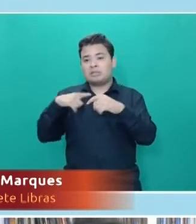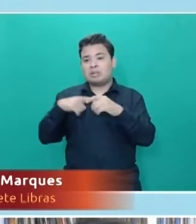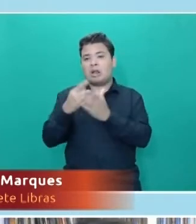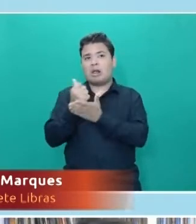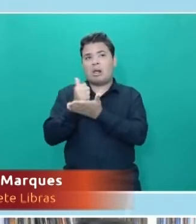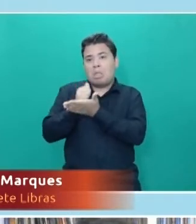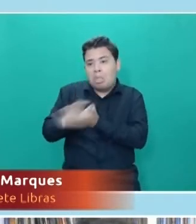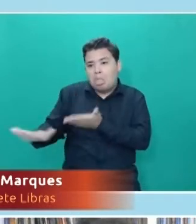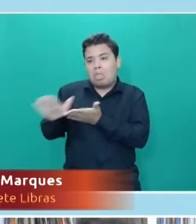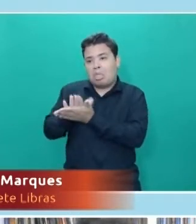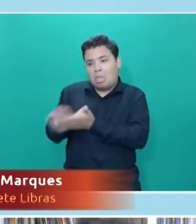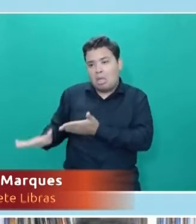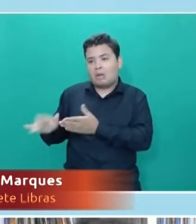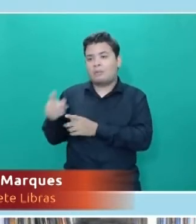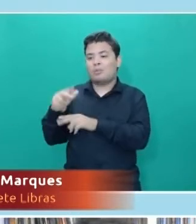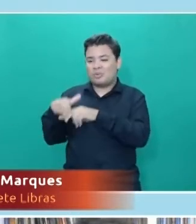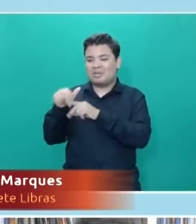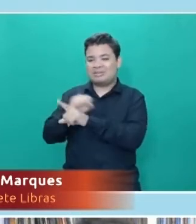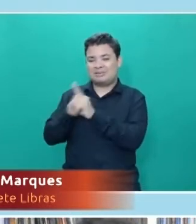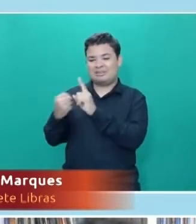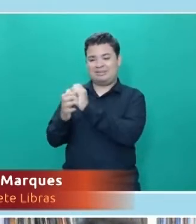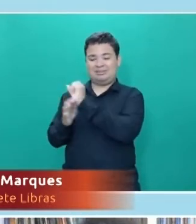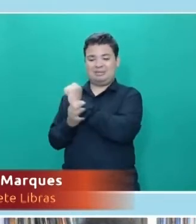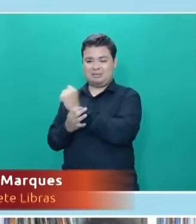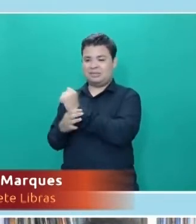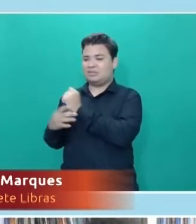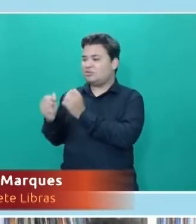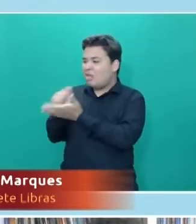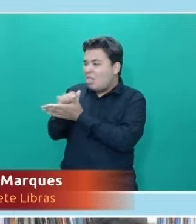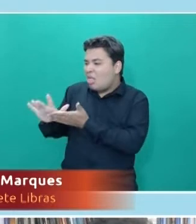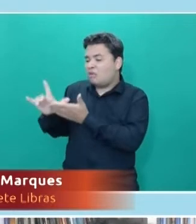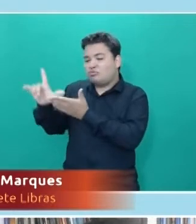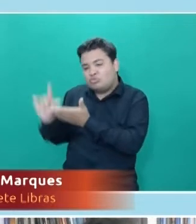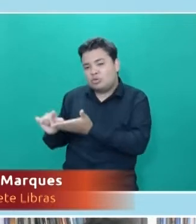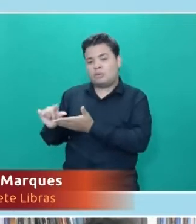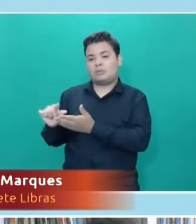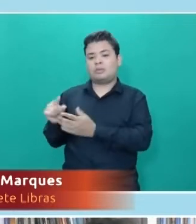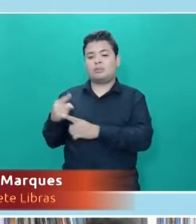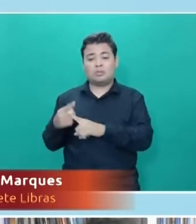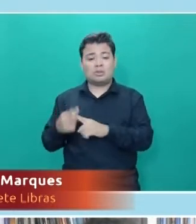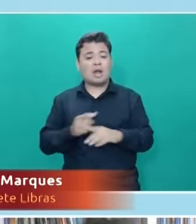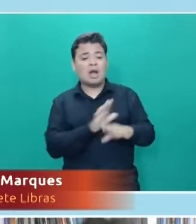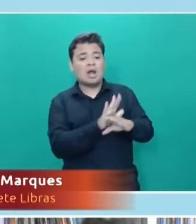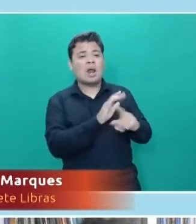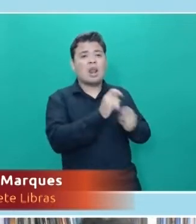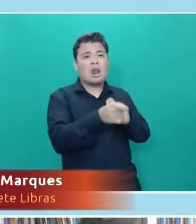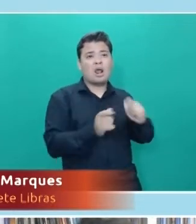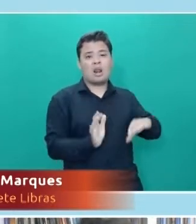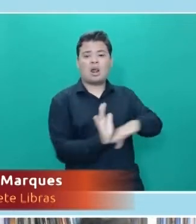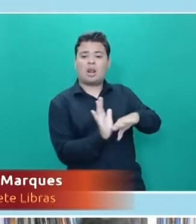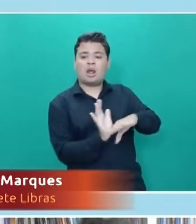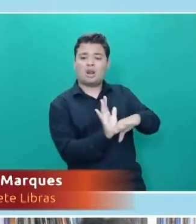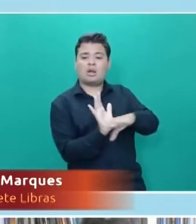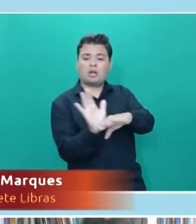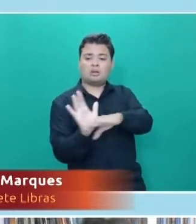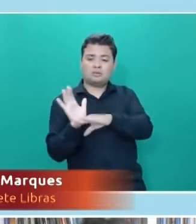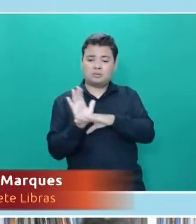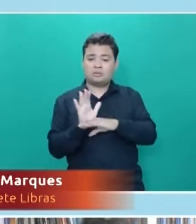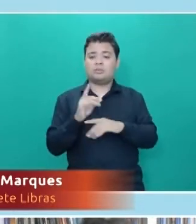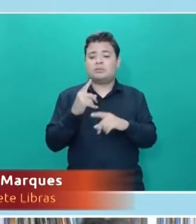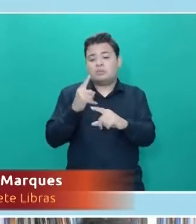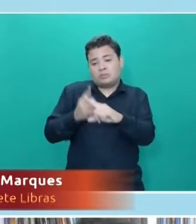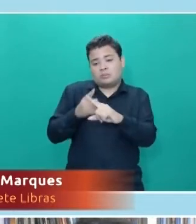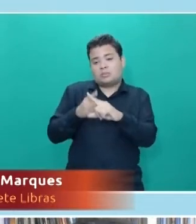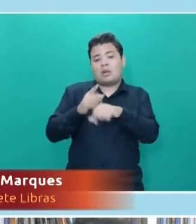Seguridade Social para que, por meio, por exemplo, tirando da Previdência, para a concessão de alguns benefícios assistenciais que podem surtir um efeito no